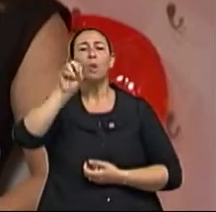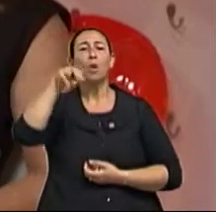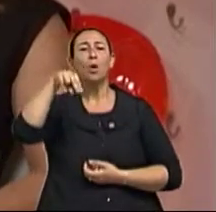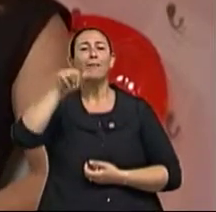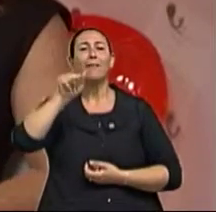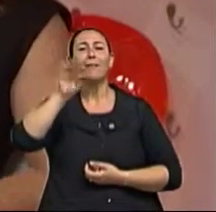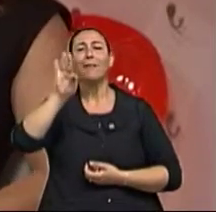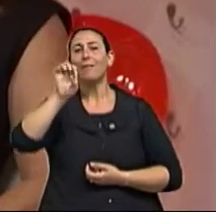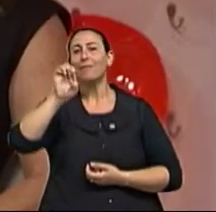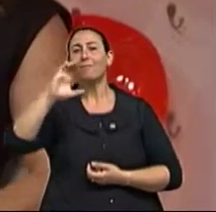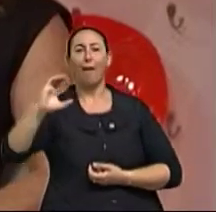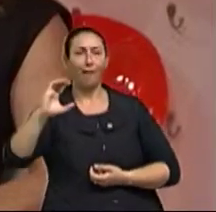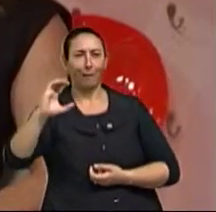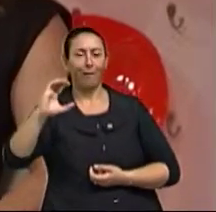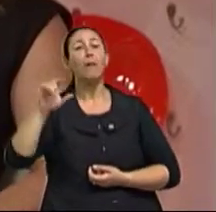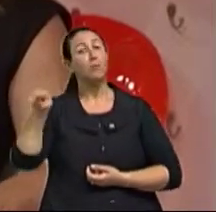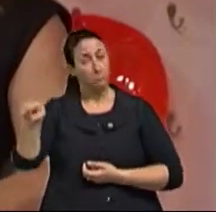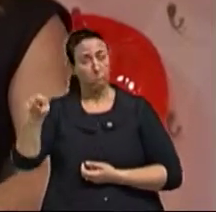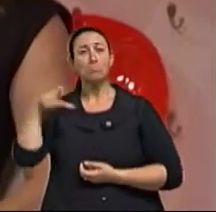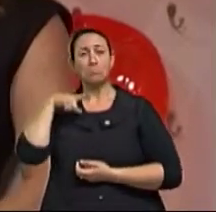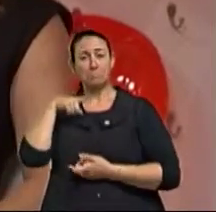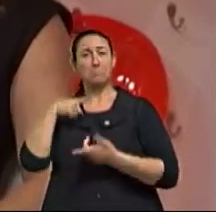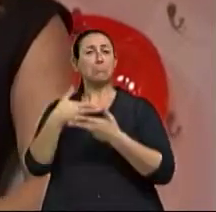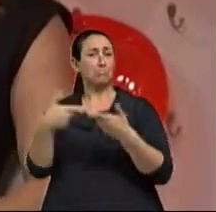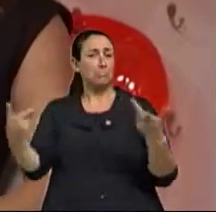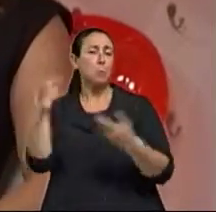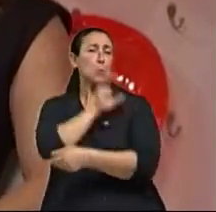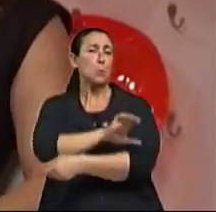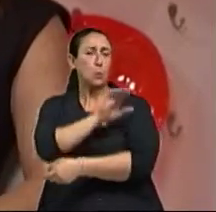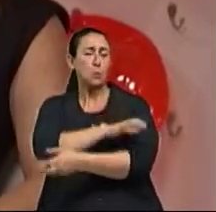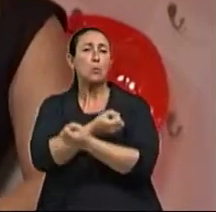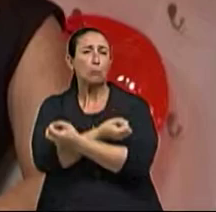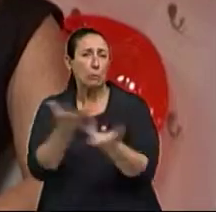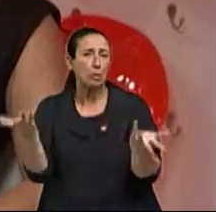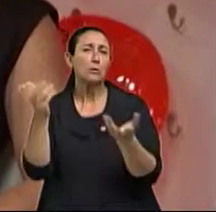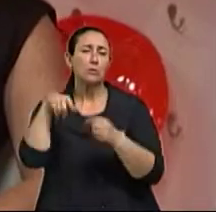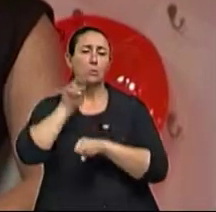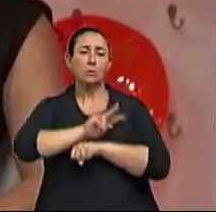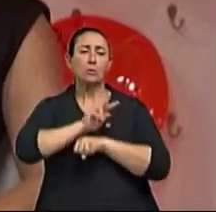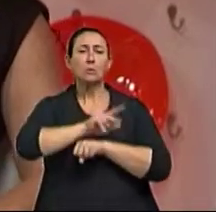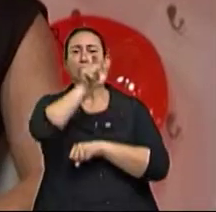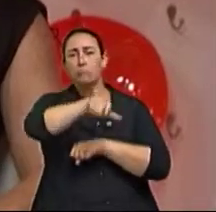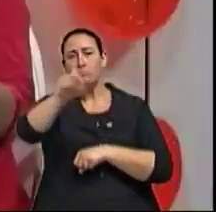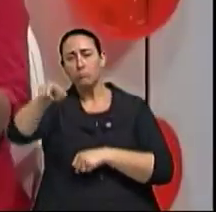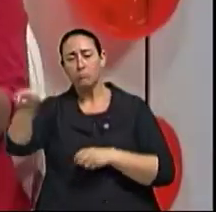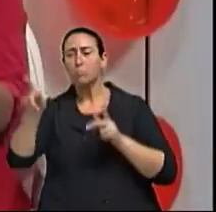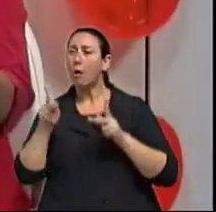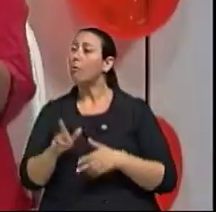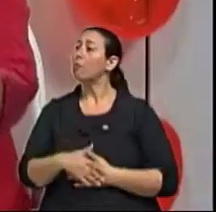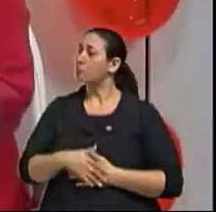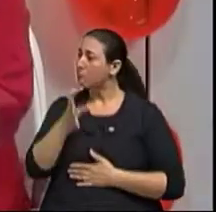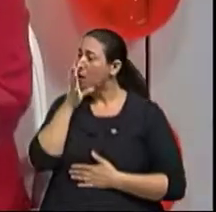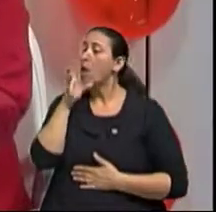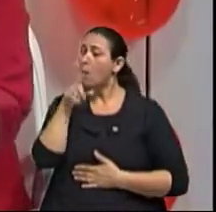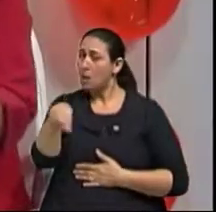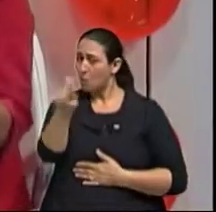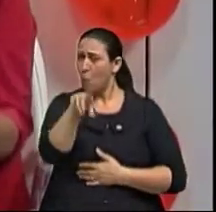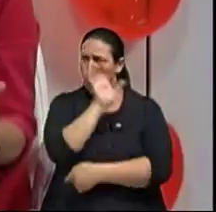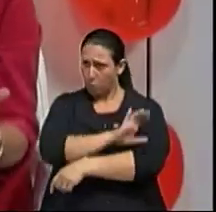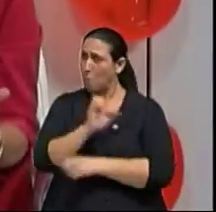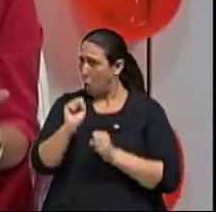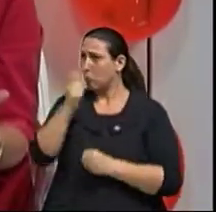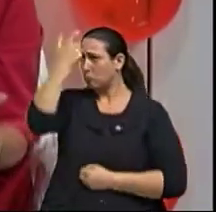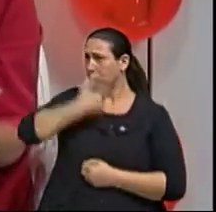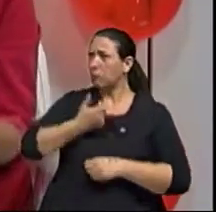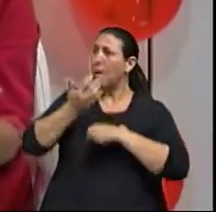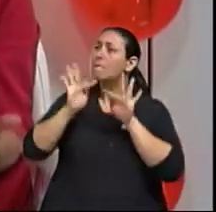Que são cursos até de formação profissional, enfim, de inserção das pessoas no mercado de trabalho. E que nesses cursos, até um próprio familiar já